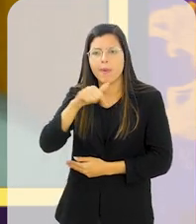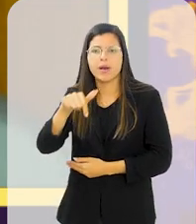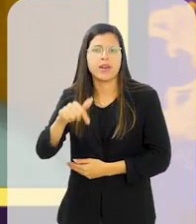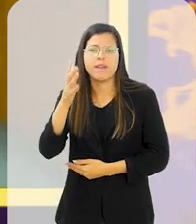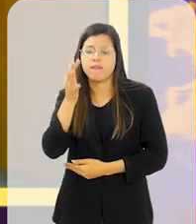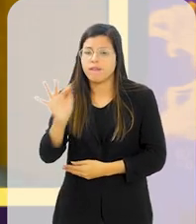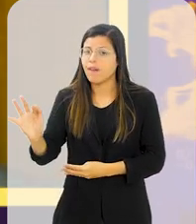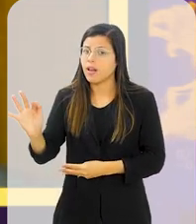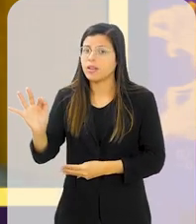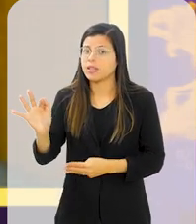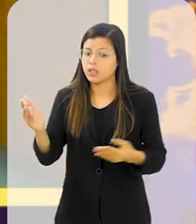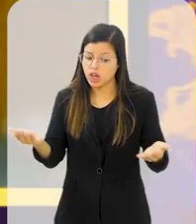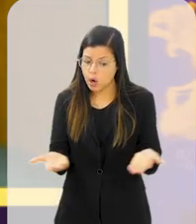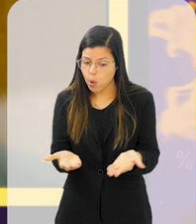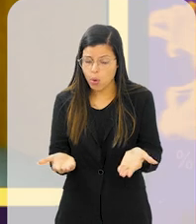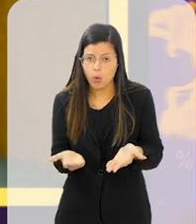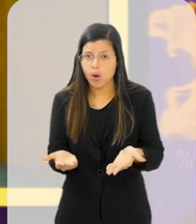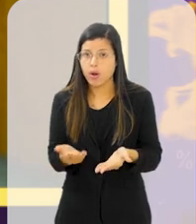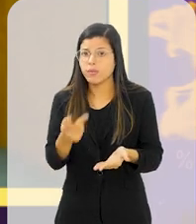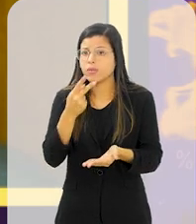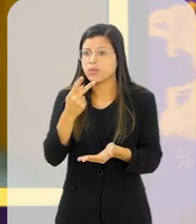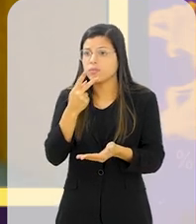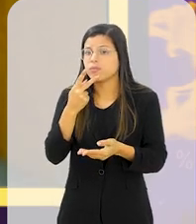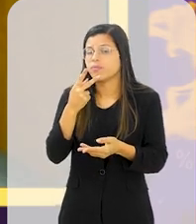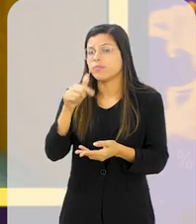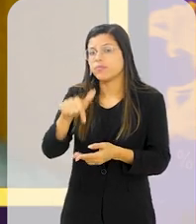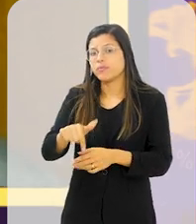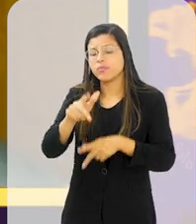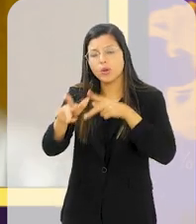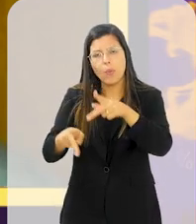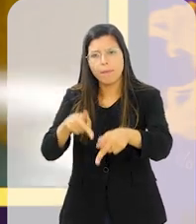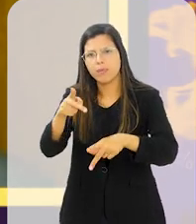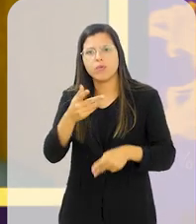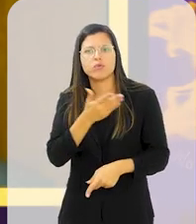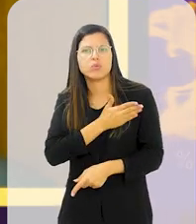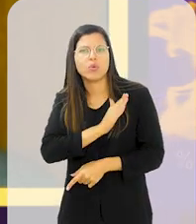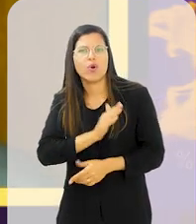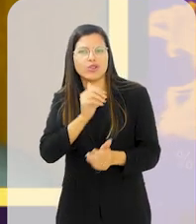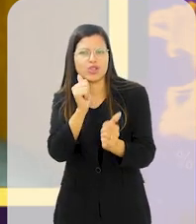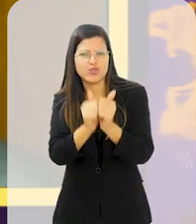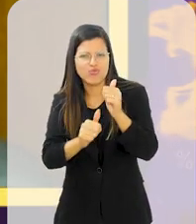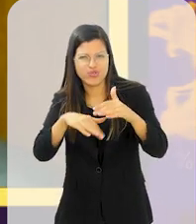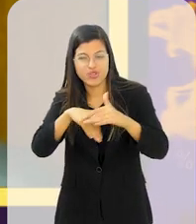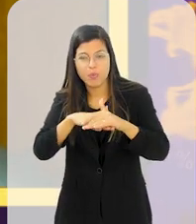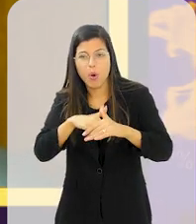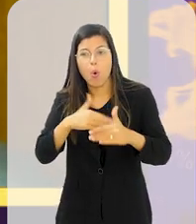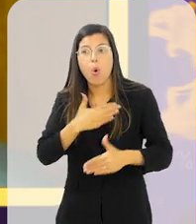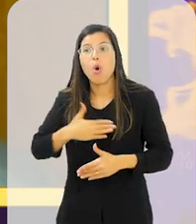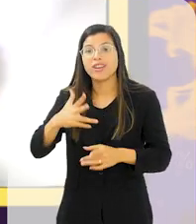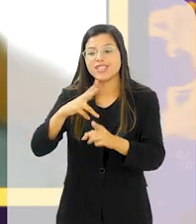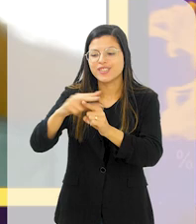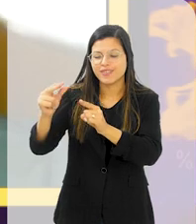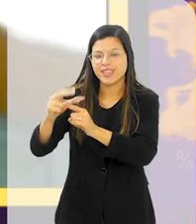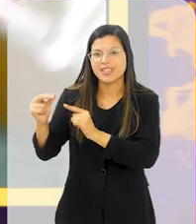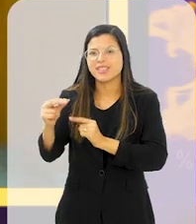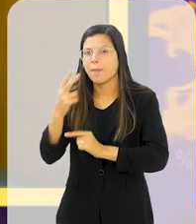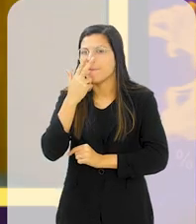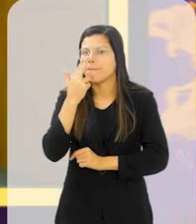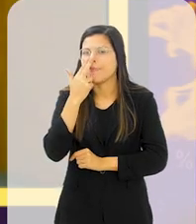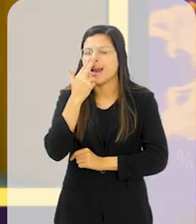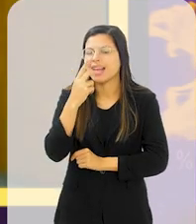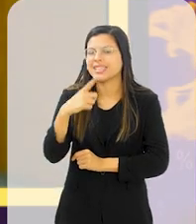trabalhos melhores que os nossos. Quando eu falo que o brasileiro não gosta de futebol, o Brasil gosta de vencer, é porque a gente também tem uma espécie de